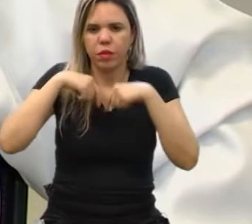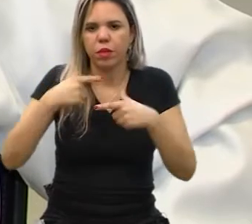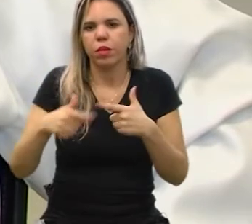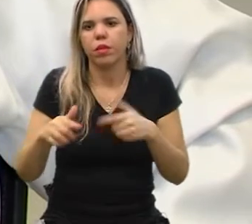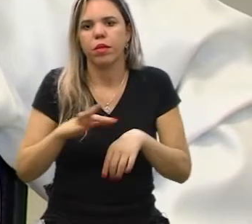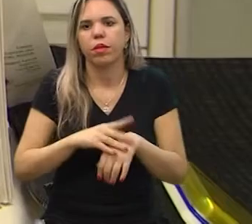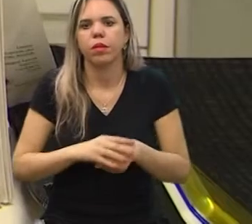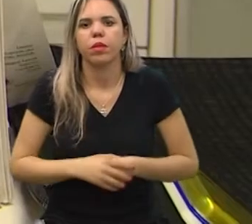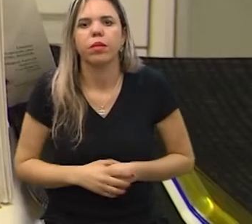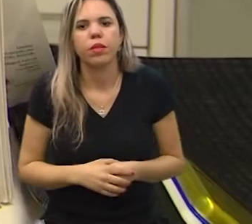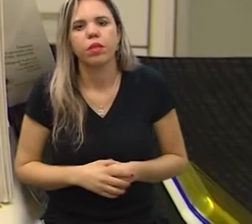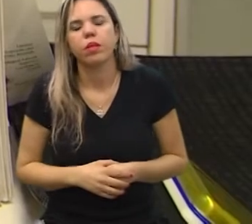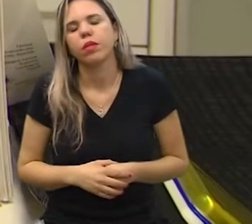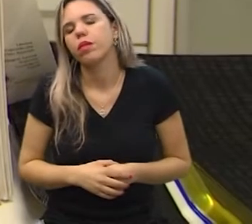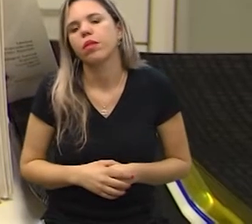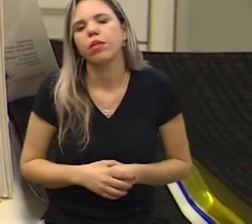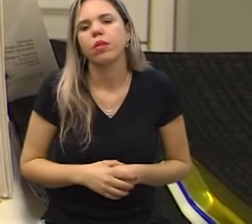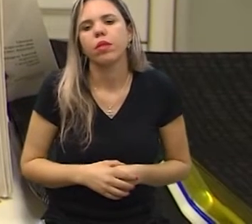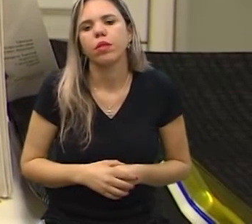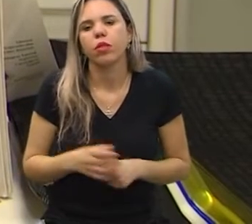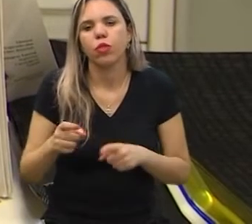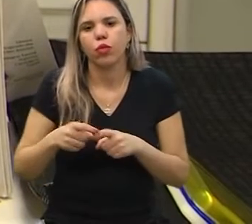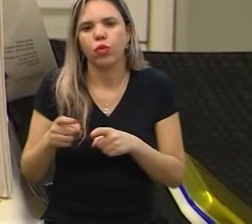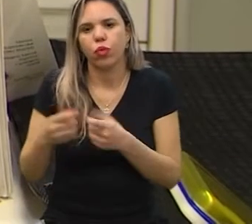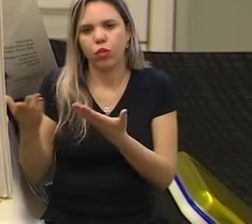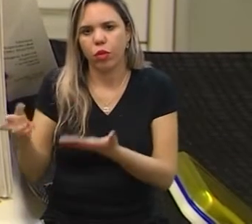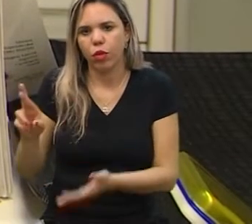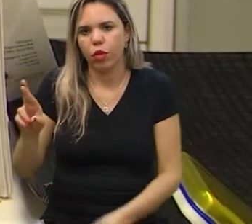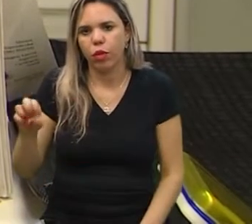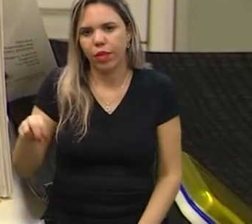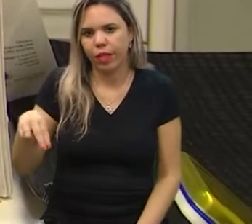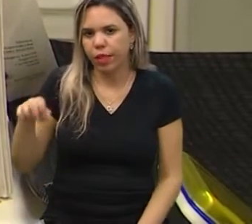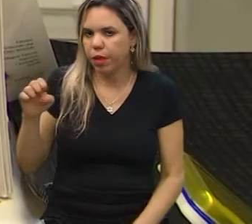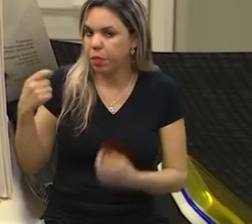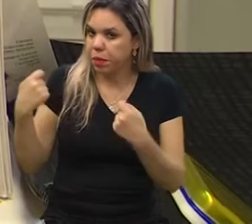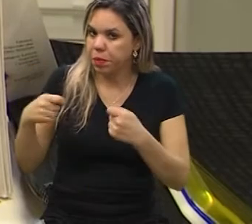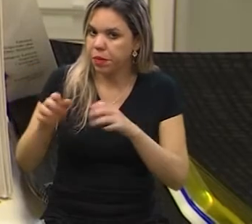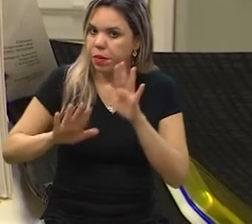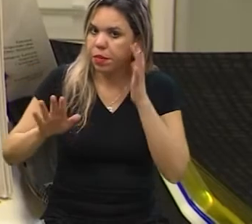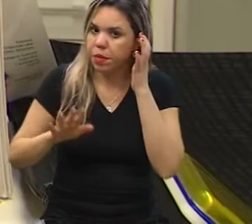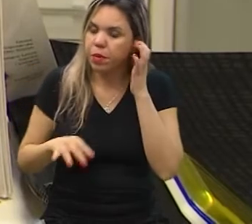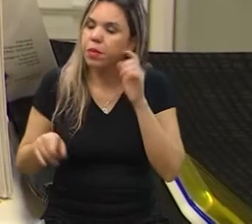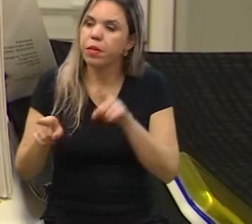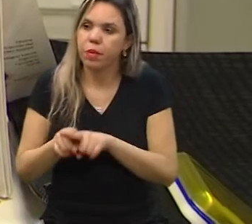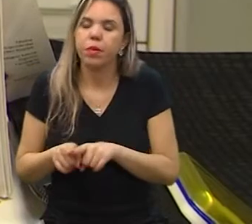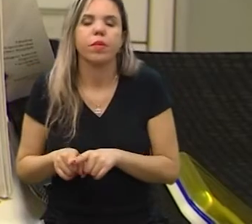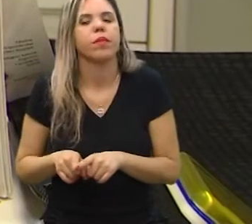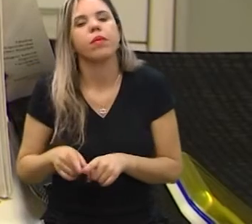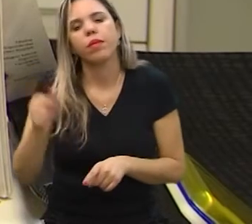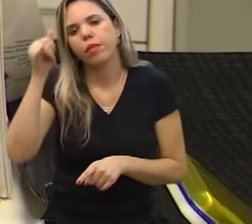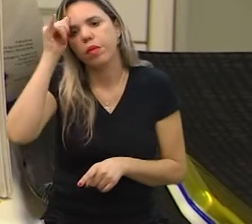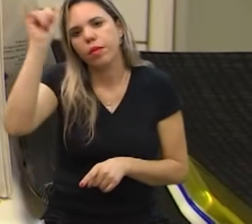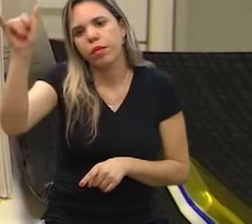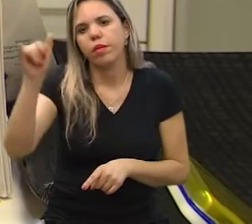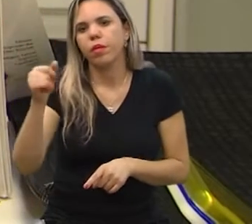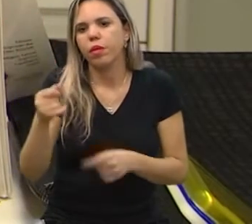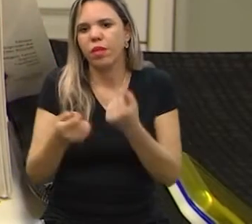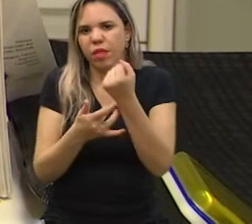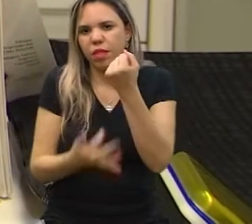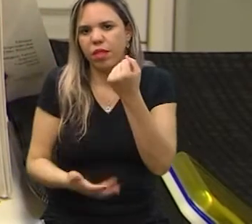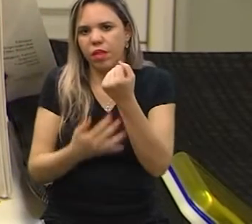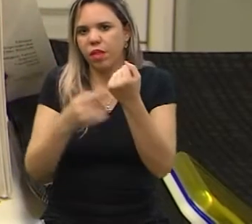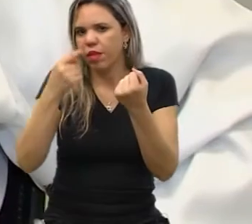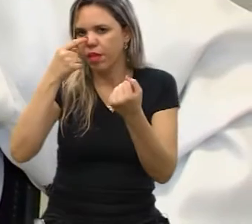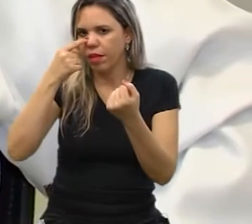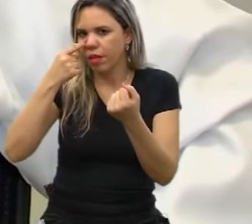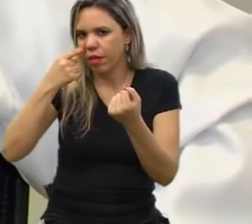causem patologias. Ainda de acordo com o Dr. René, é preciso tomar cuidado também para evitar sangramentos